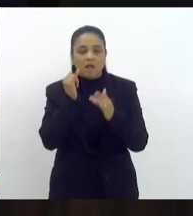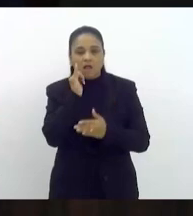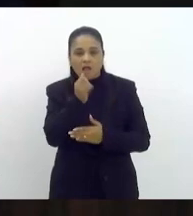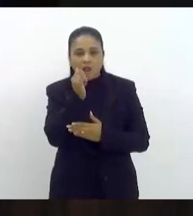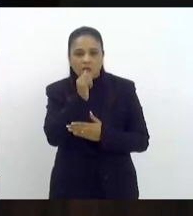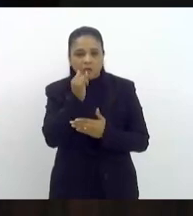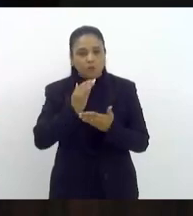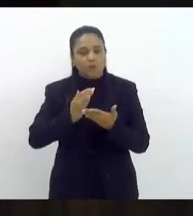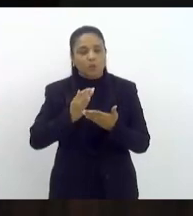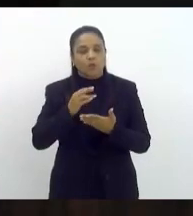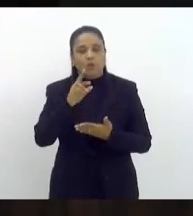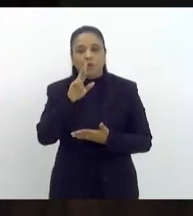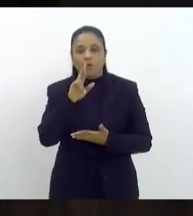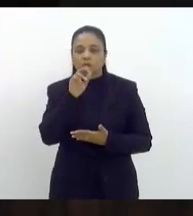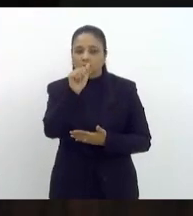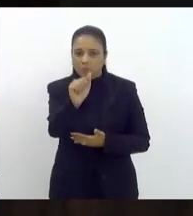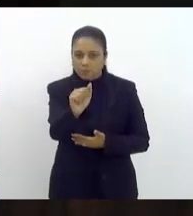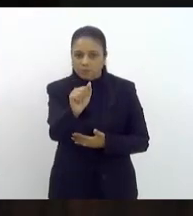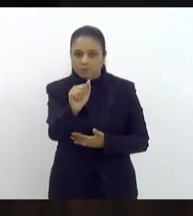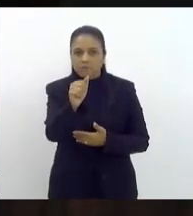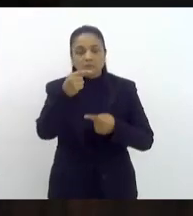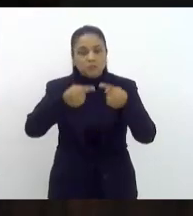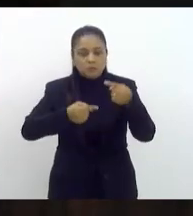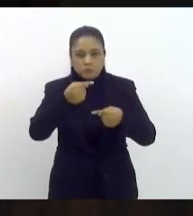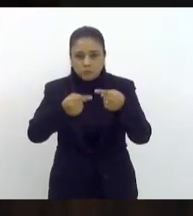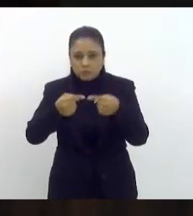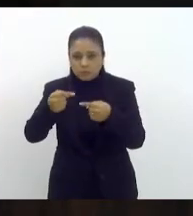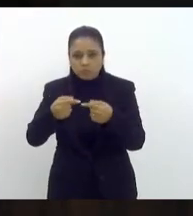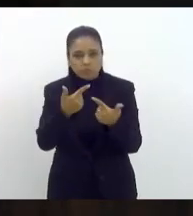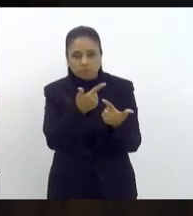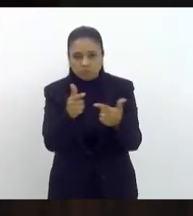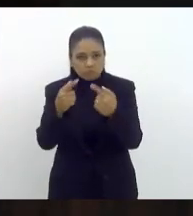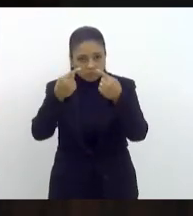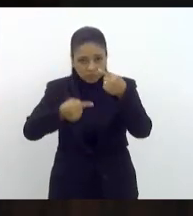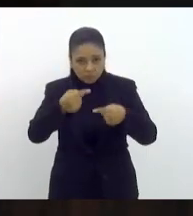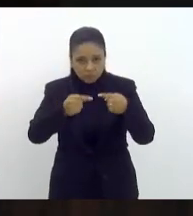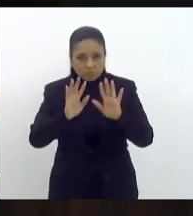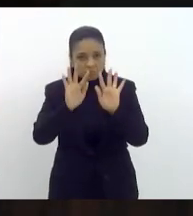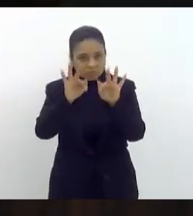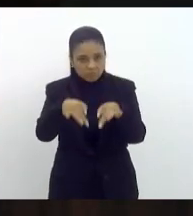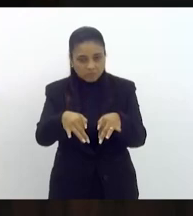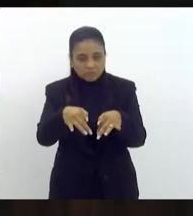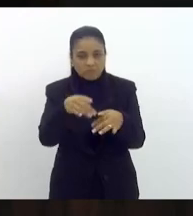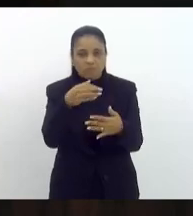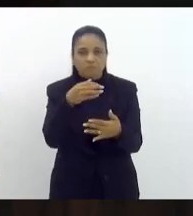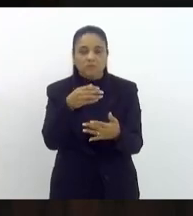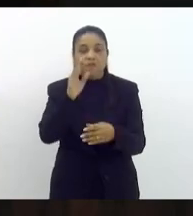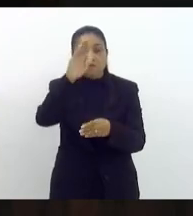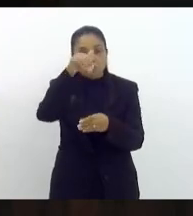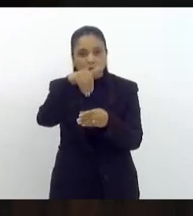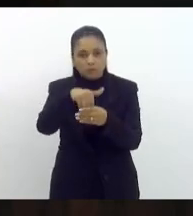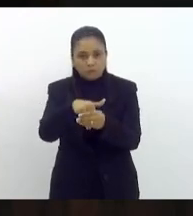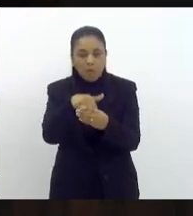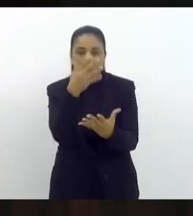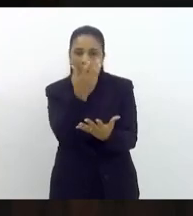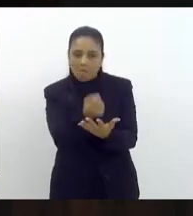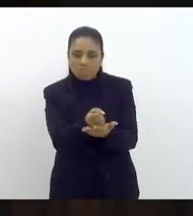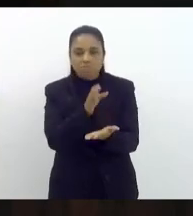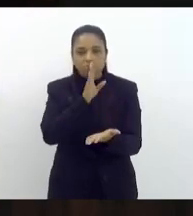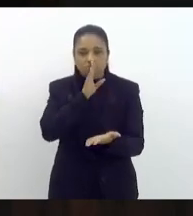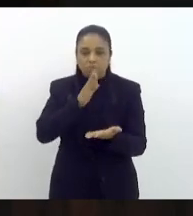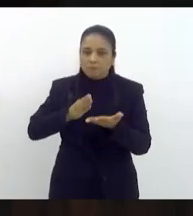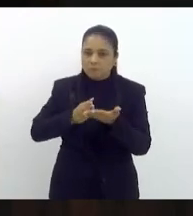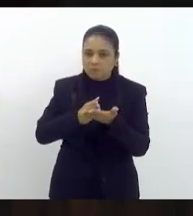Deputado Rodrigo Amorim em discussão não havendo Quem Queira discutir encerrado a discussão em votação senhores que a própria